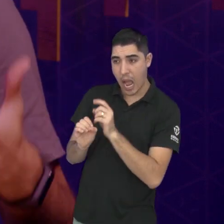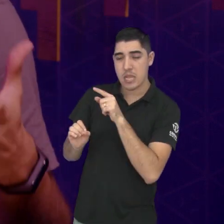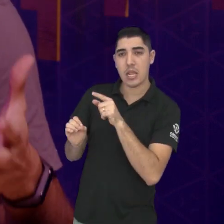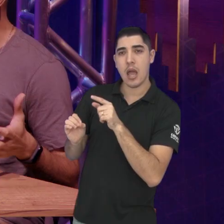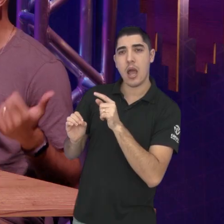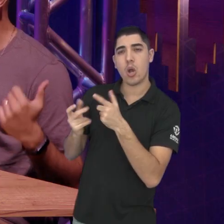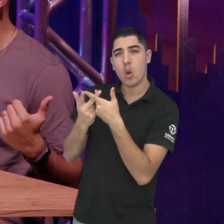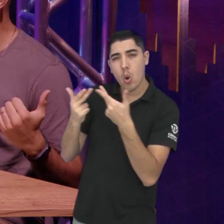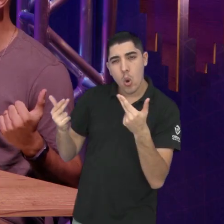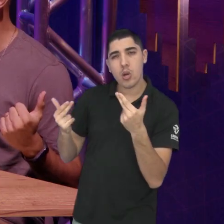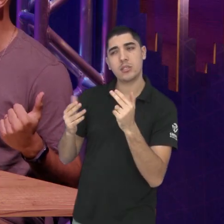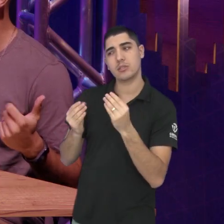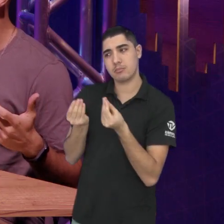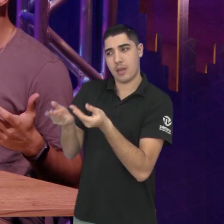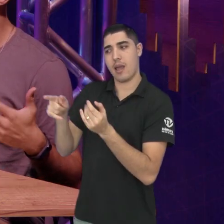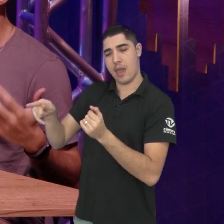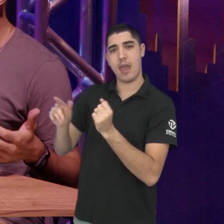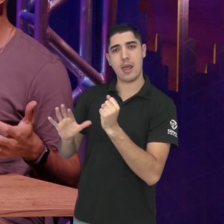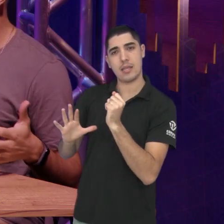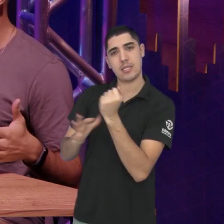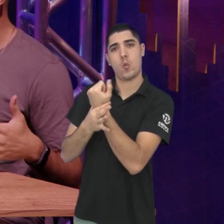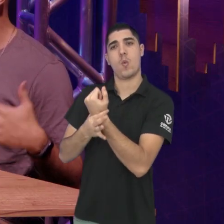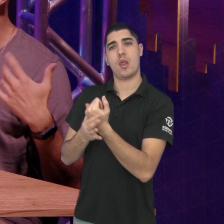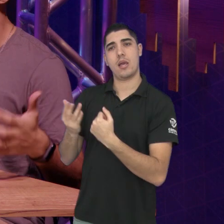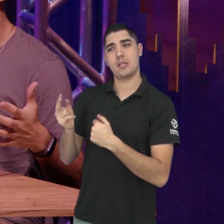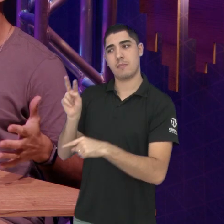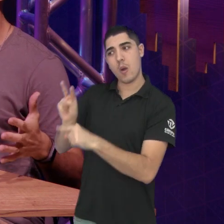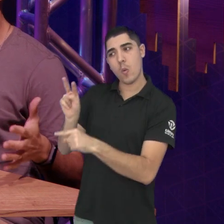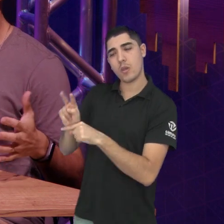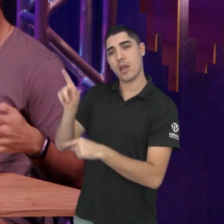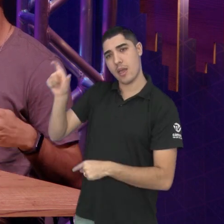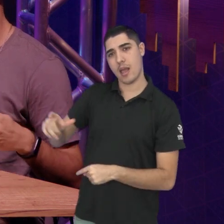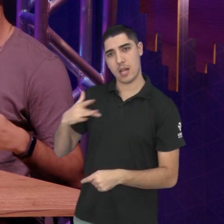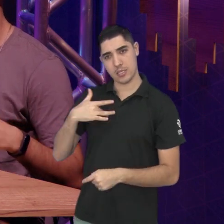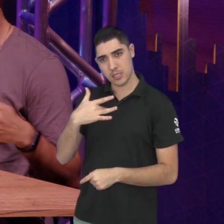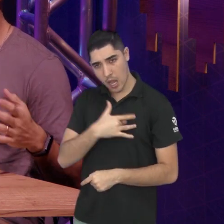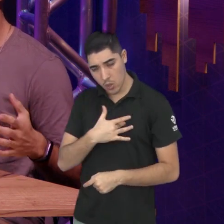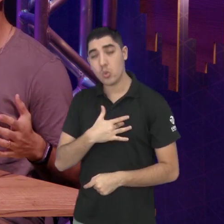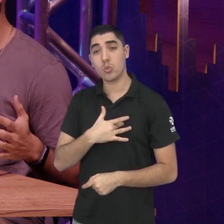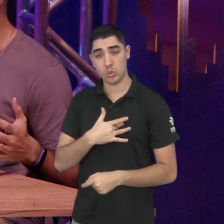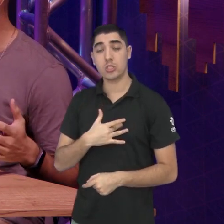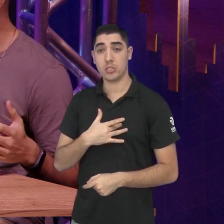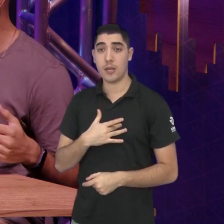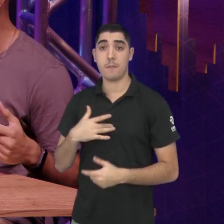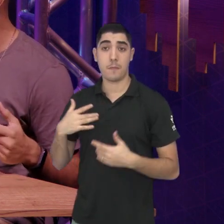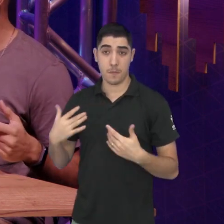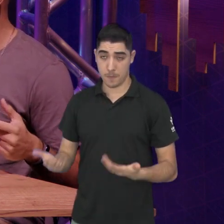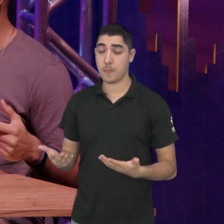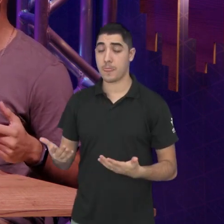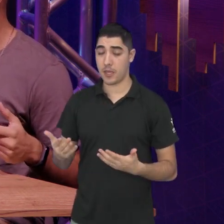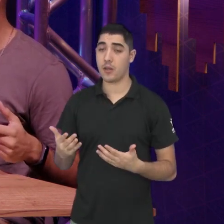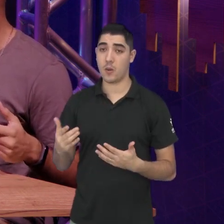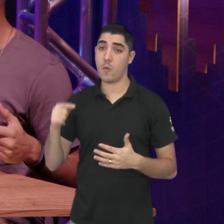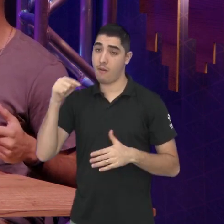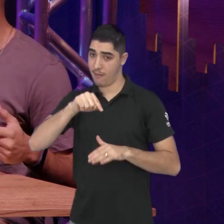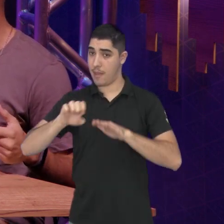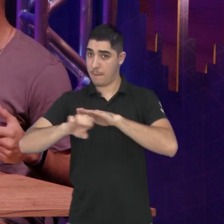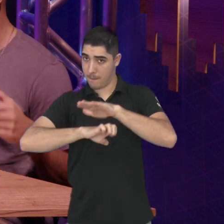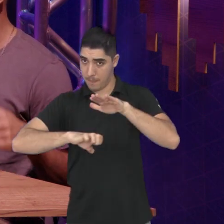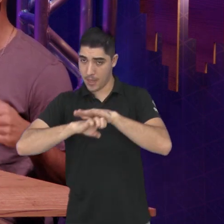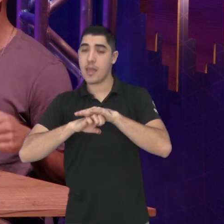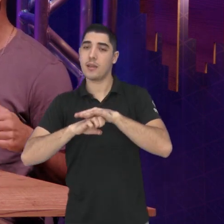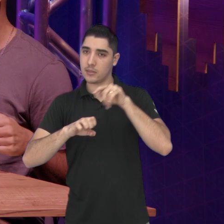para proteger a saúde do funcionário que trabalha né, em situações de risco, né,